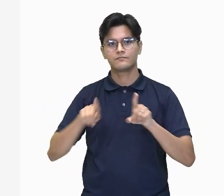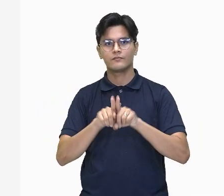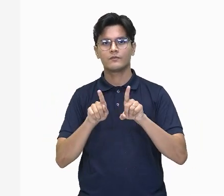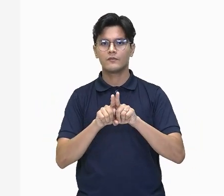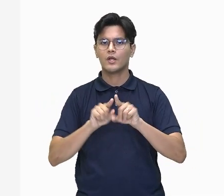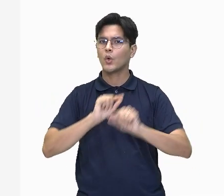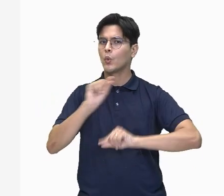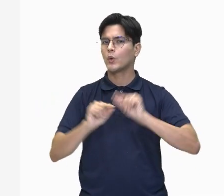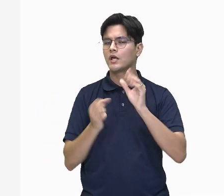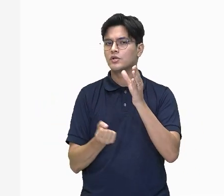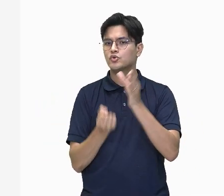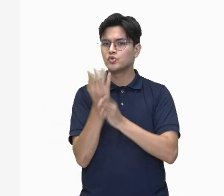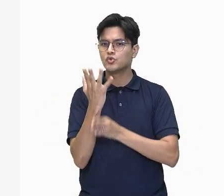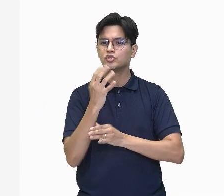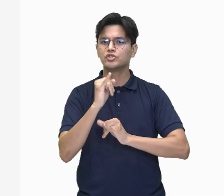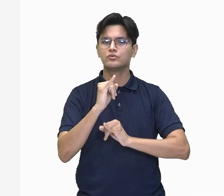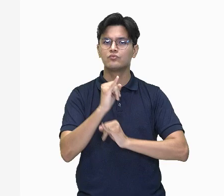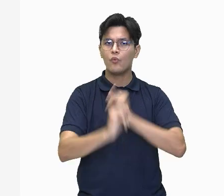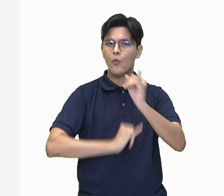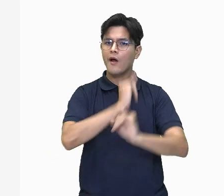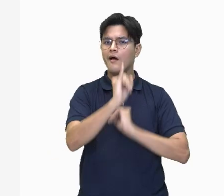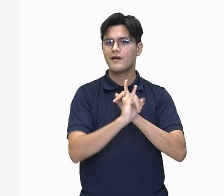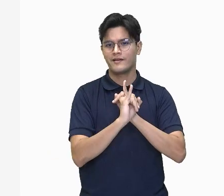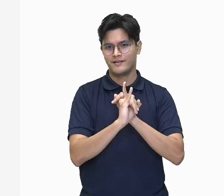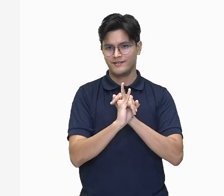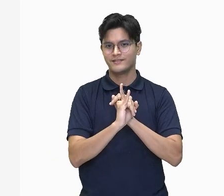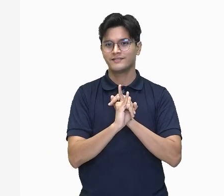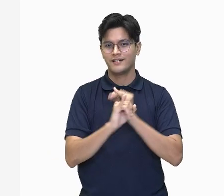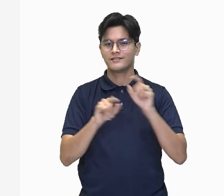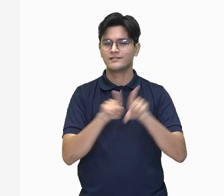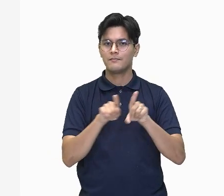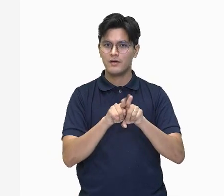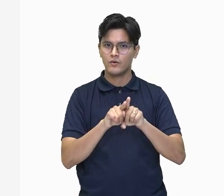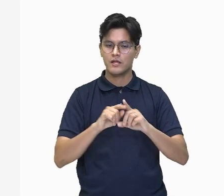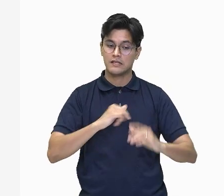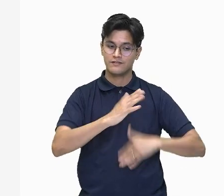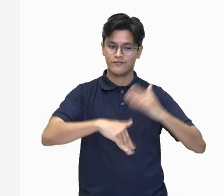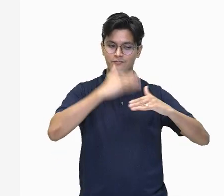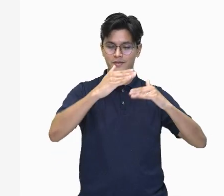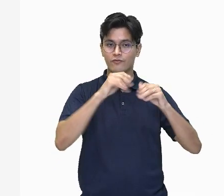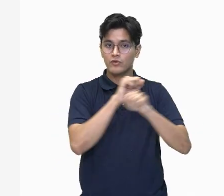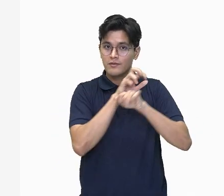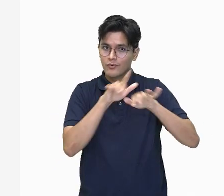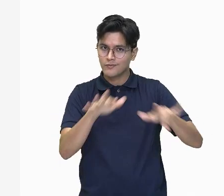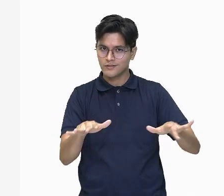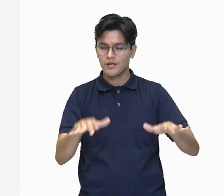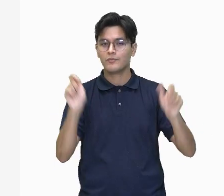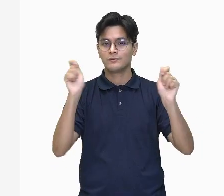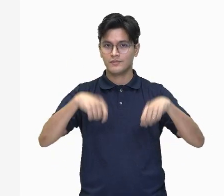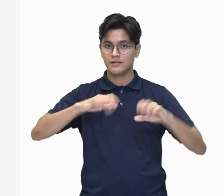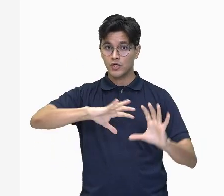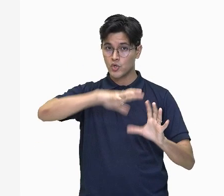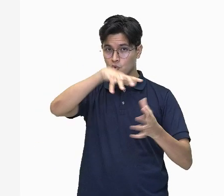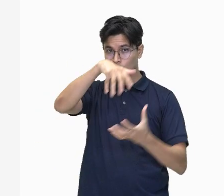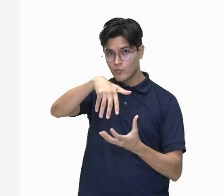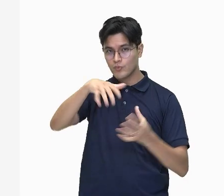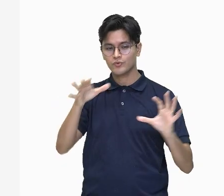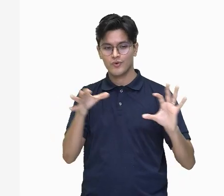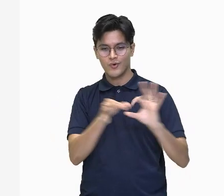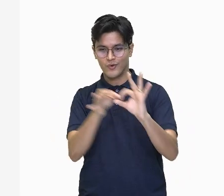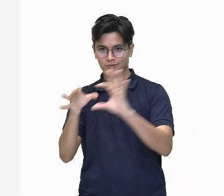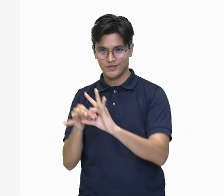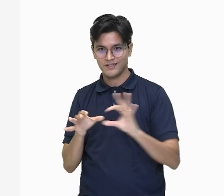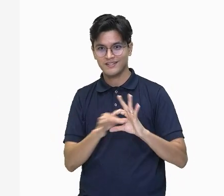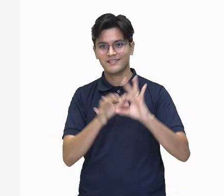da internet, na verdade, o desenvolvimento e popularização da internet, conectando o mundo de maneiras sem